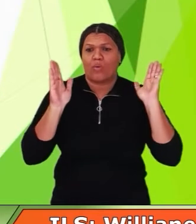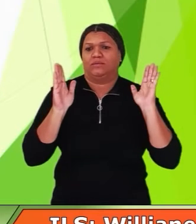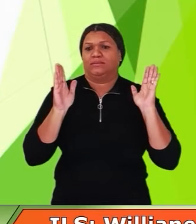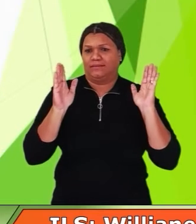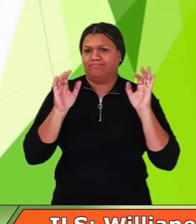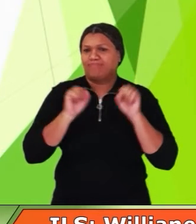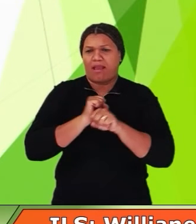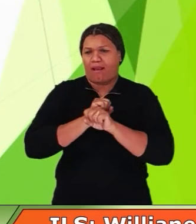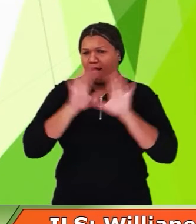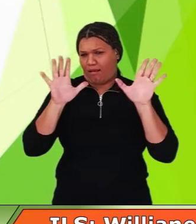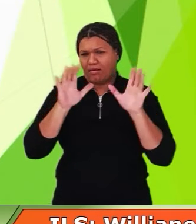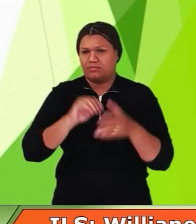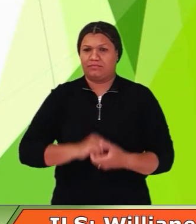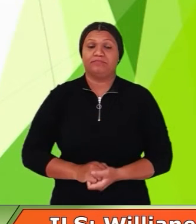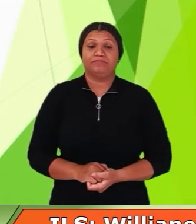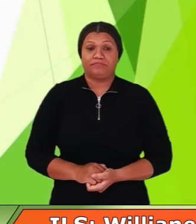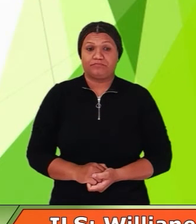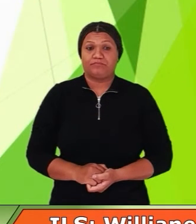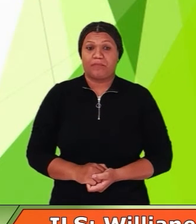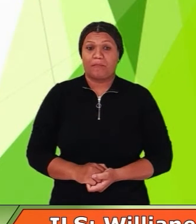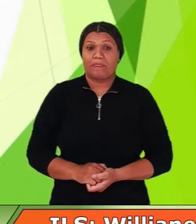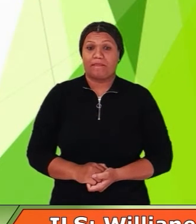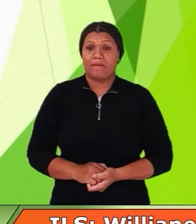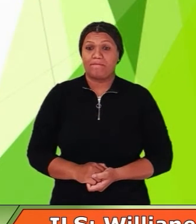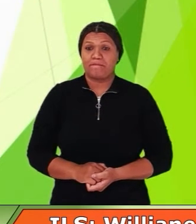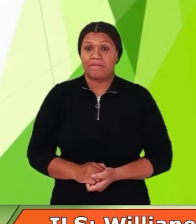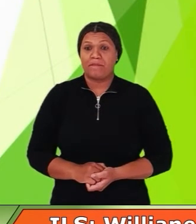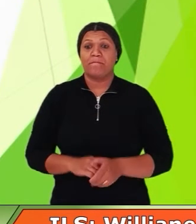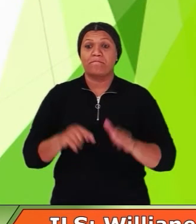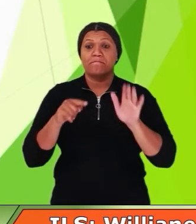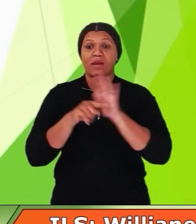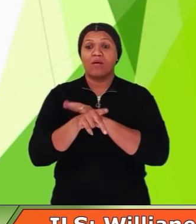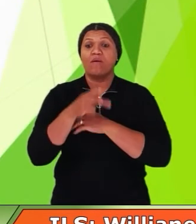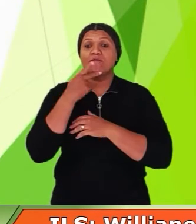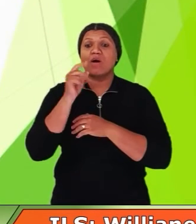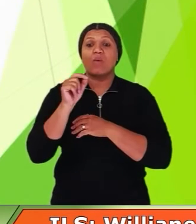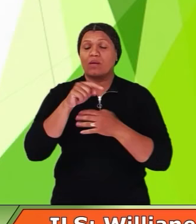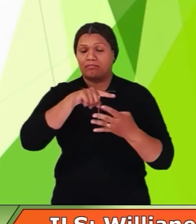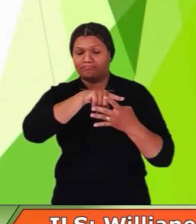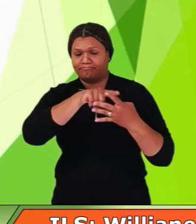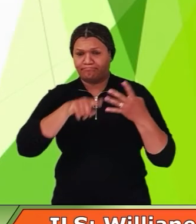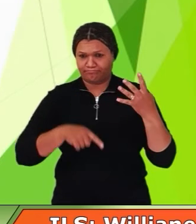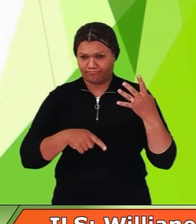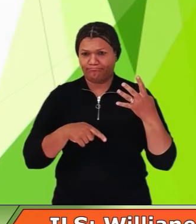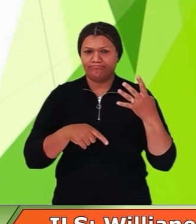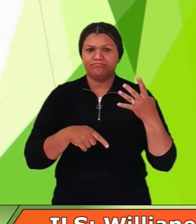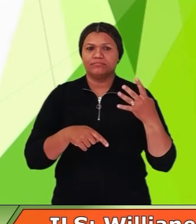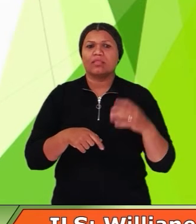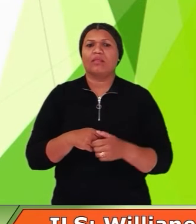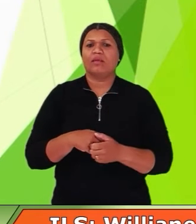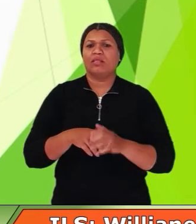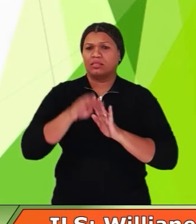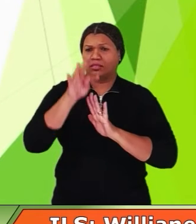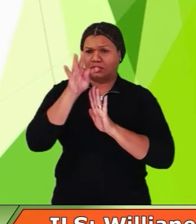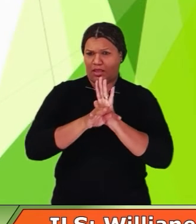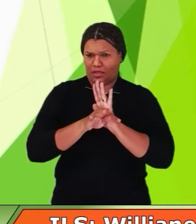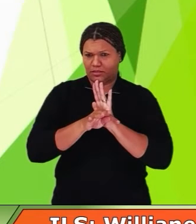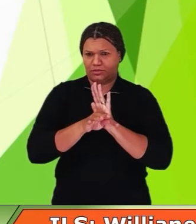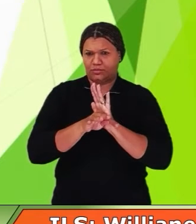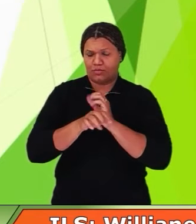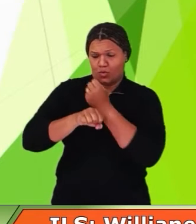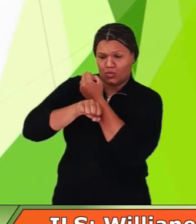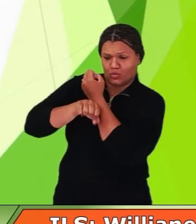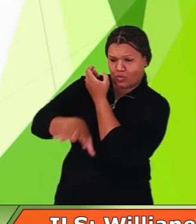nítida o enunciado diz de acordo com o texto a sombra imita o menino